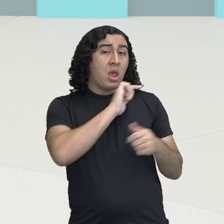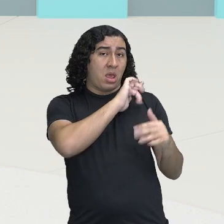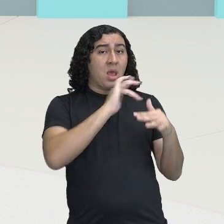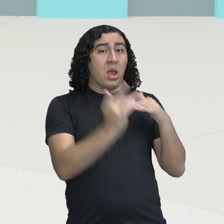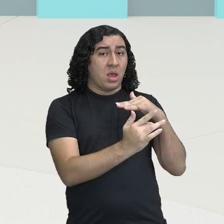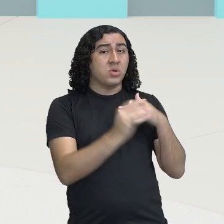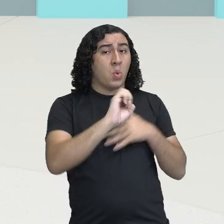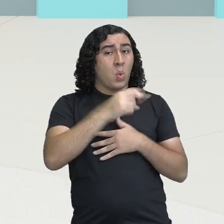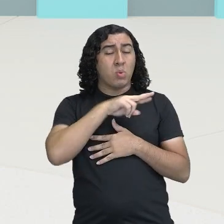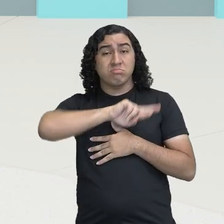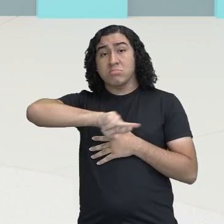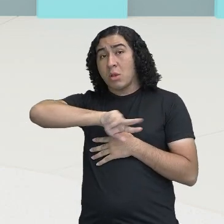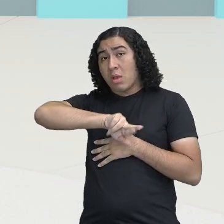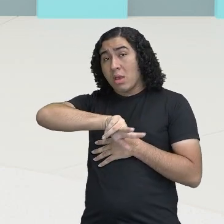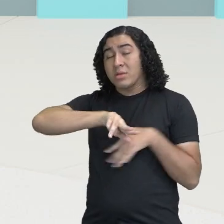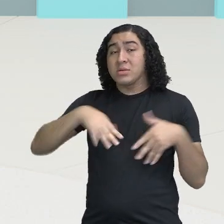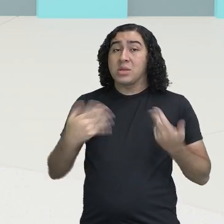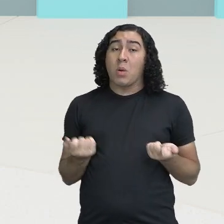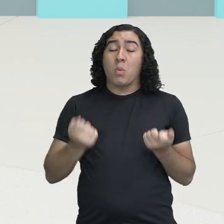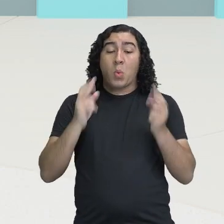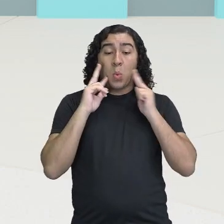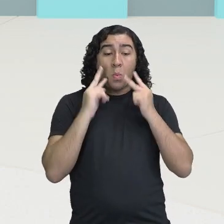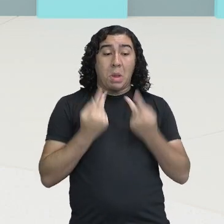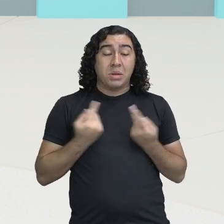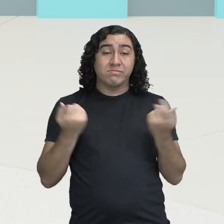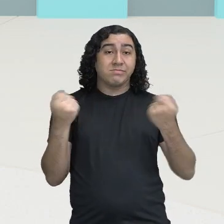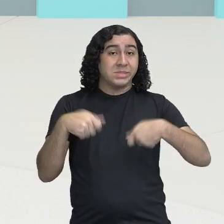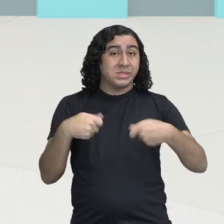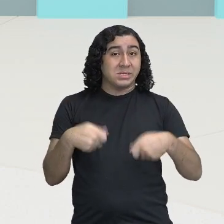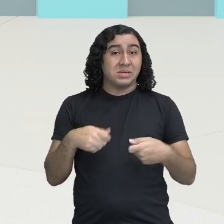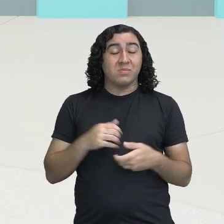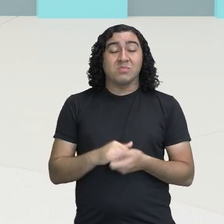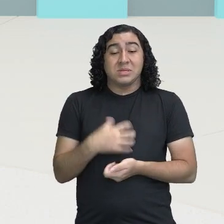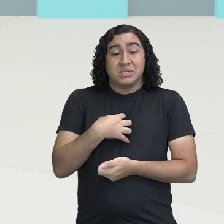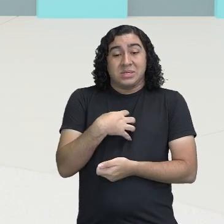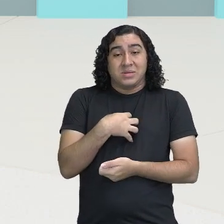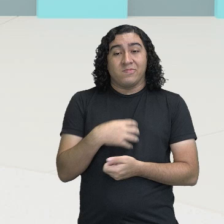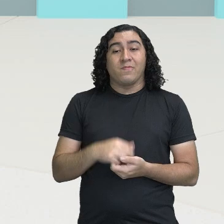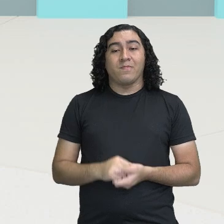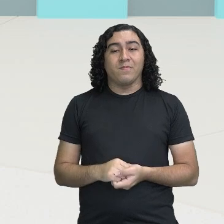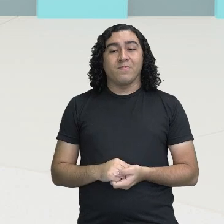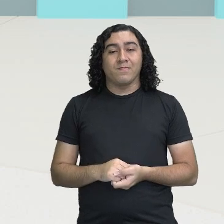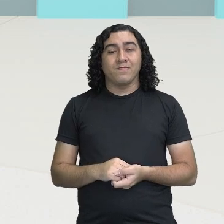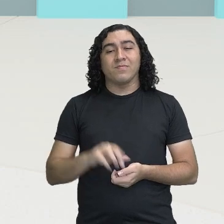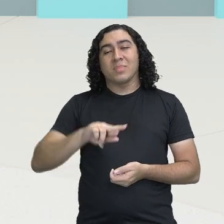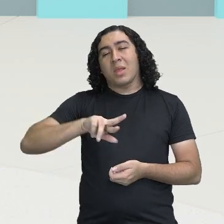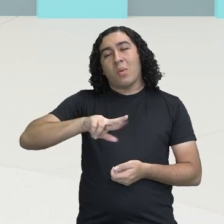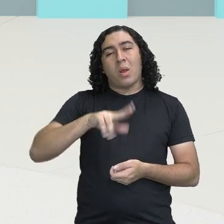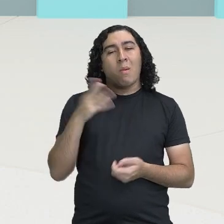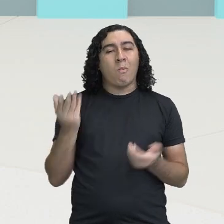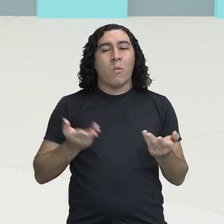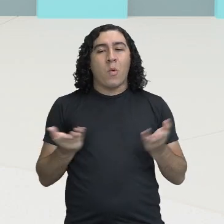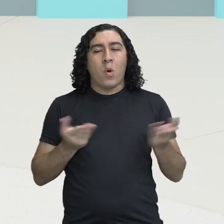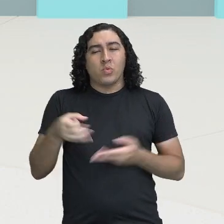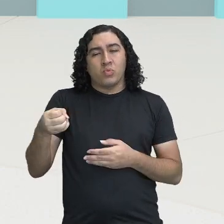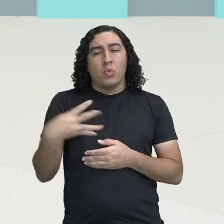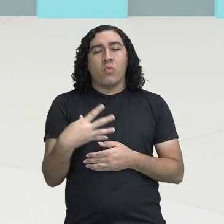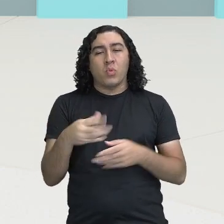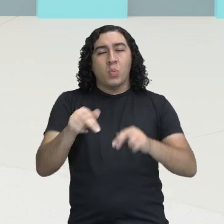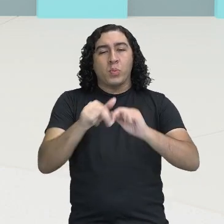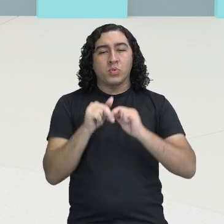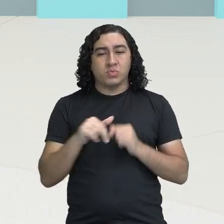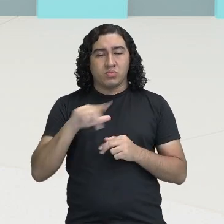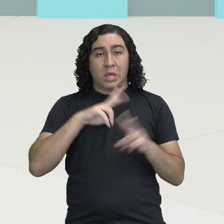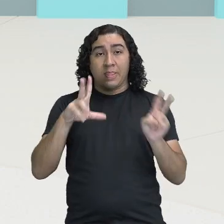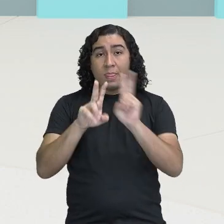não, é uma necessidade do ser humano. E isso não surge de agora. Por isso que falar dessas